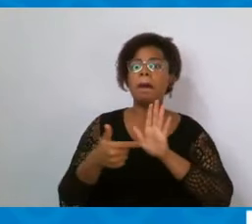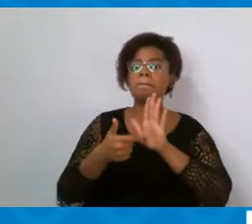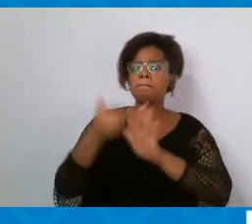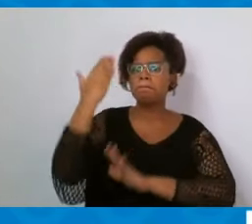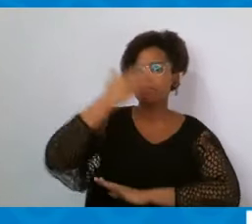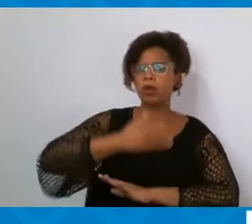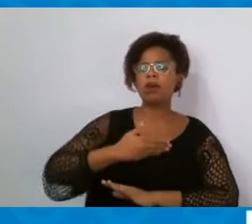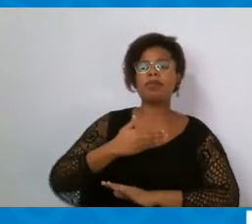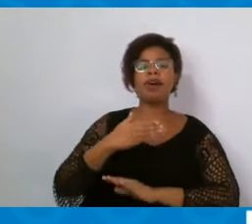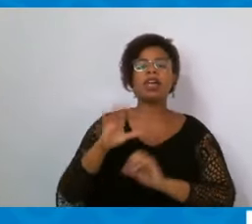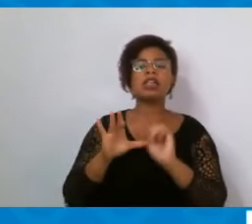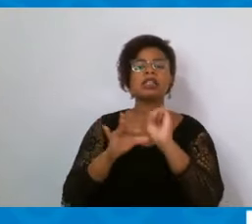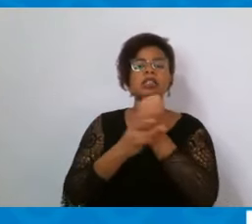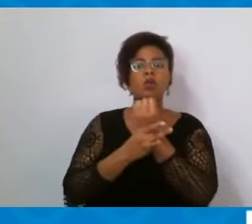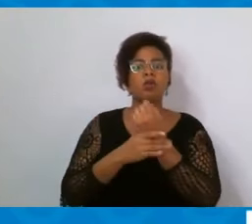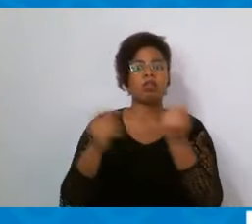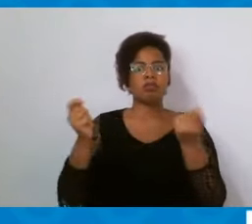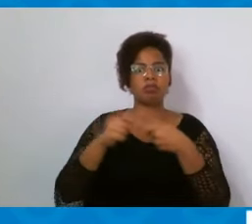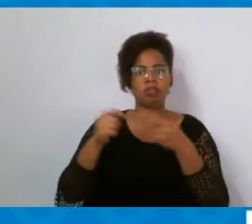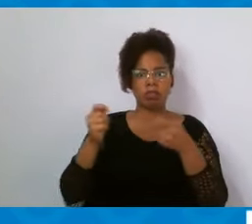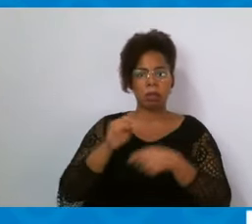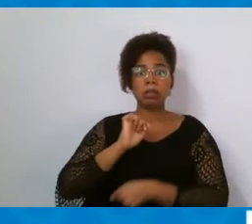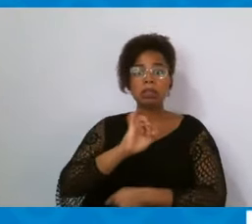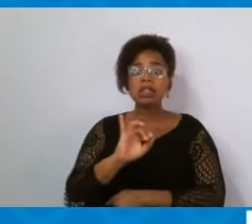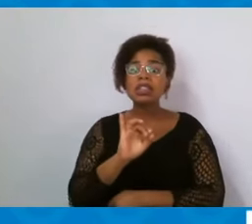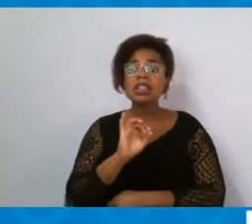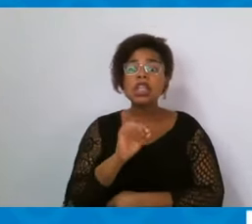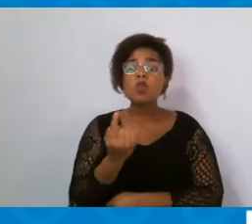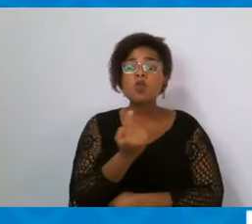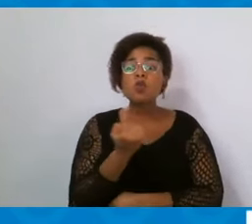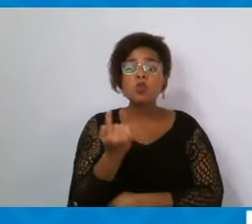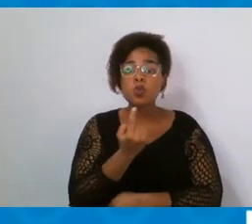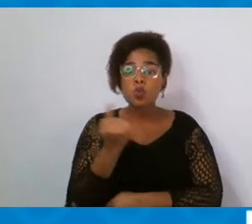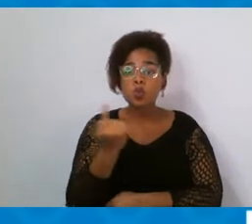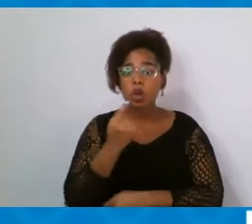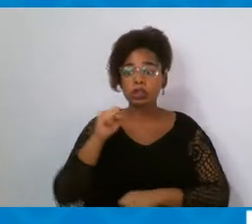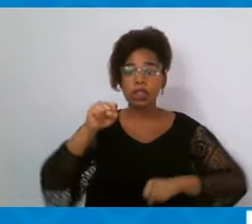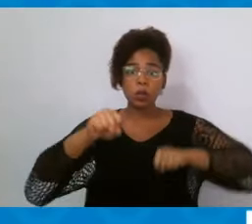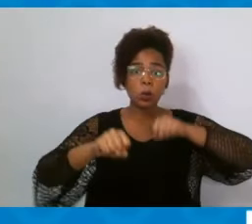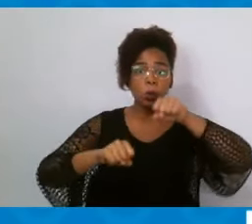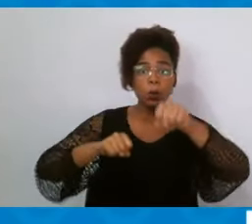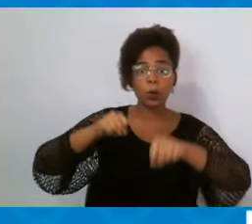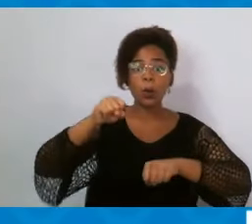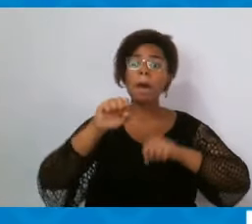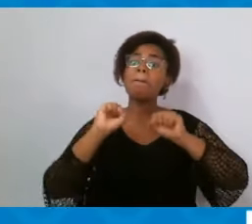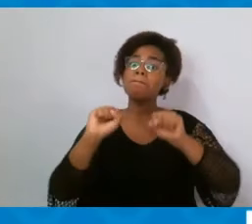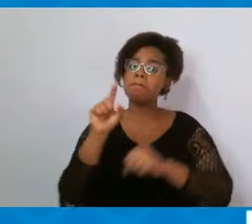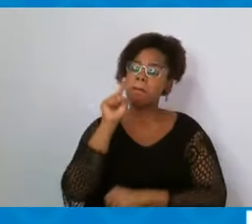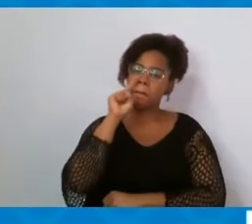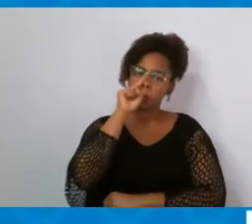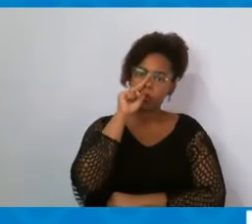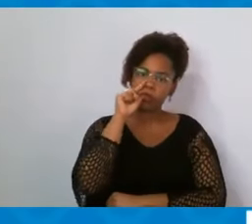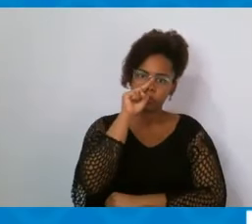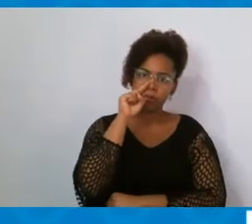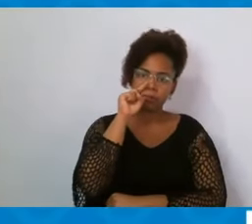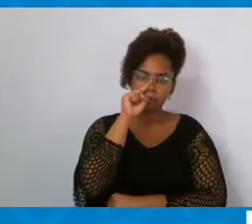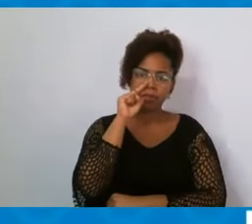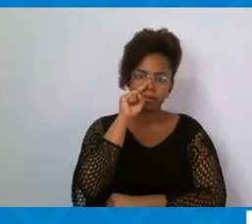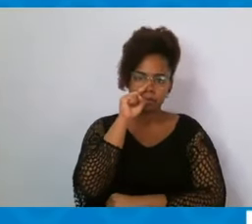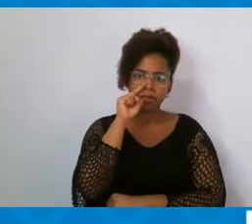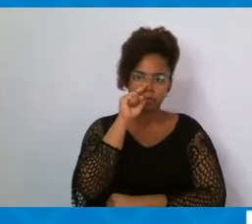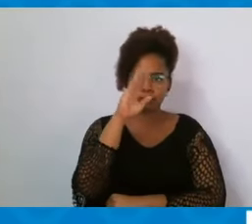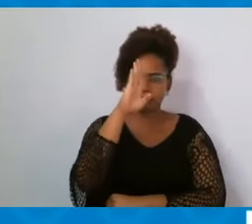simplesmente viajando sozinho. Isso é um aplicativo de grande utilidade para um problema real, que é o perigo de andar nas nossas